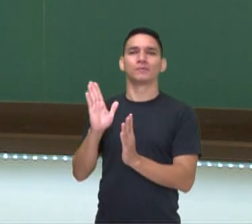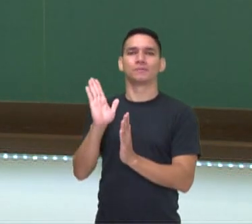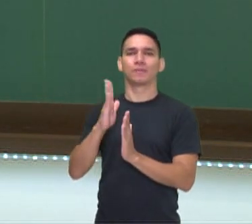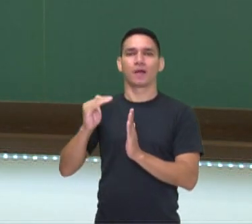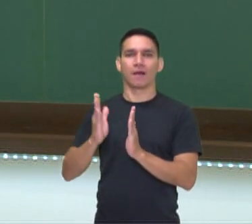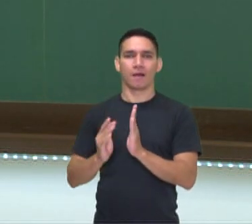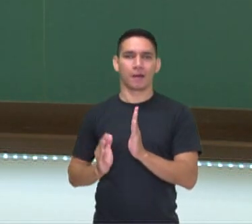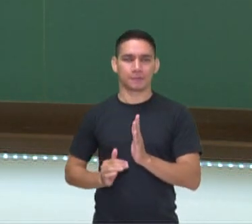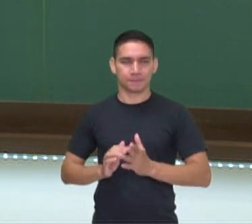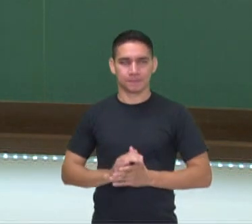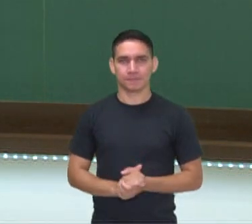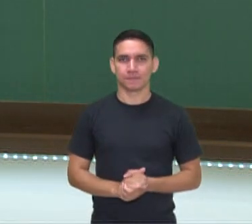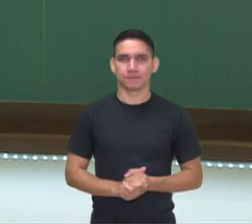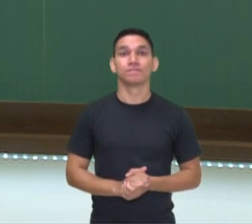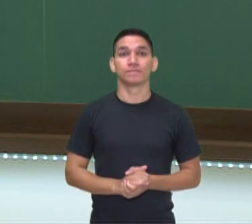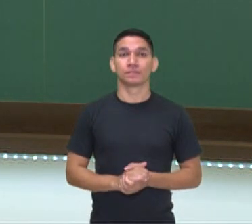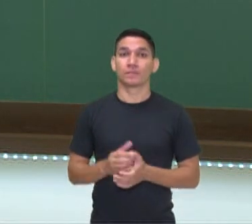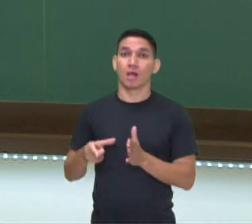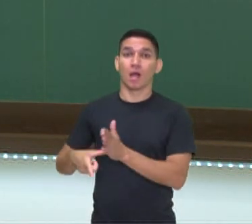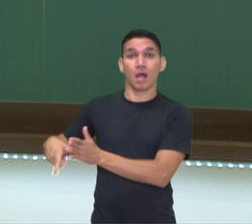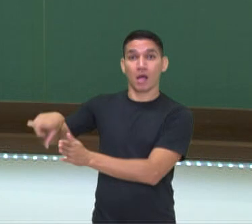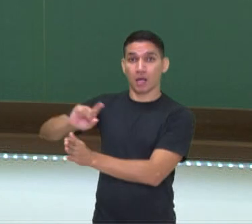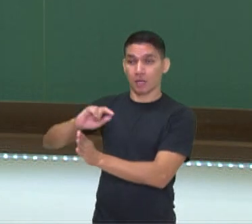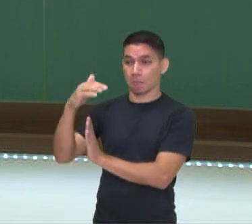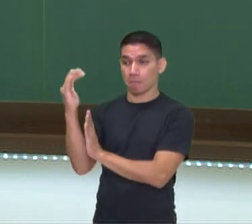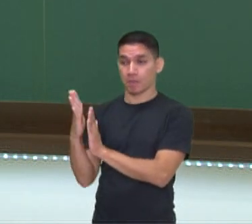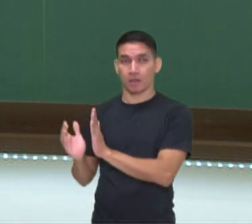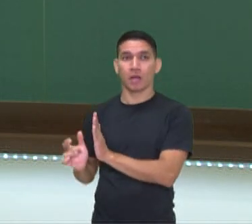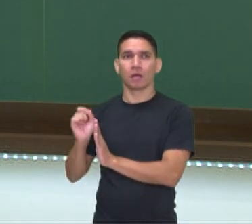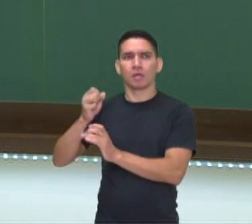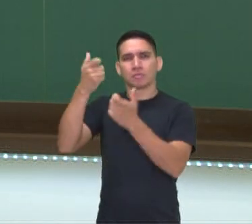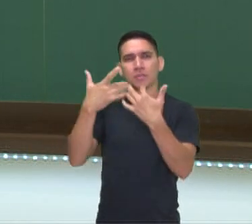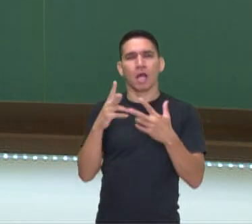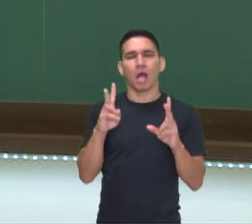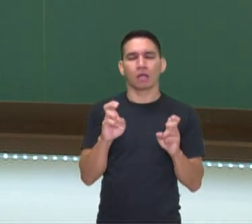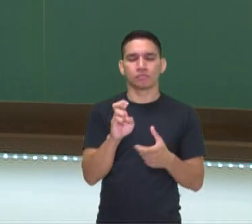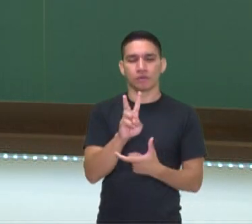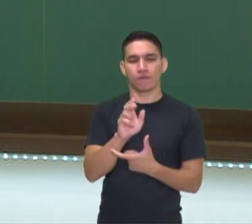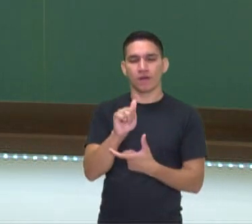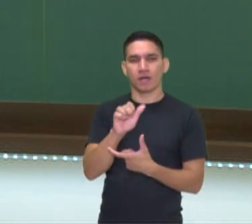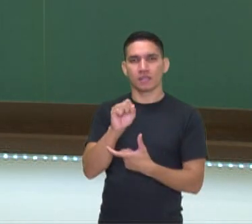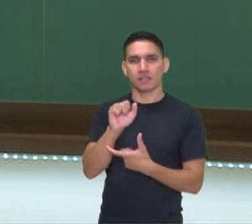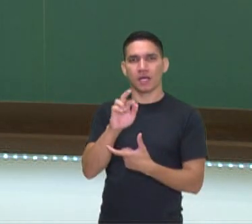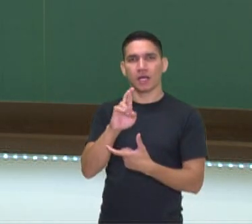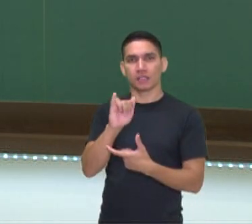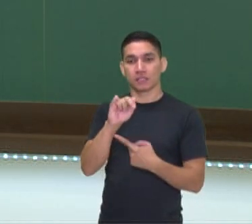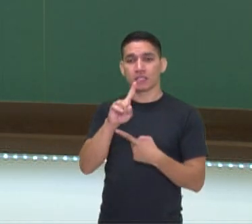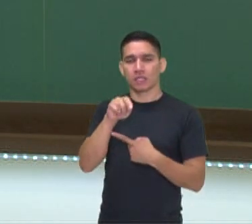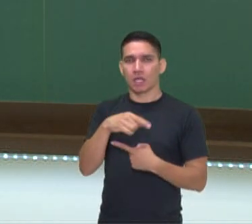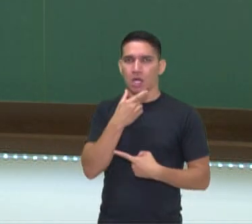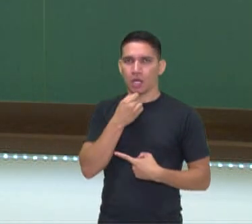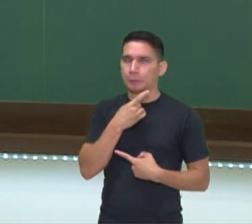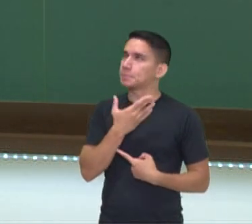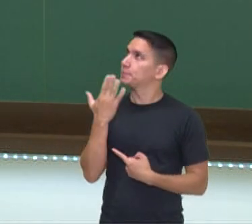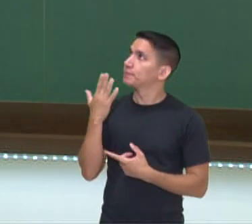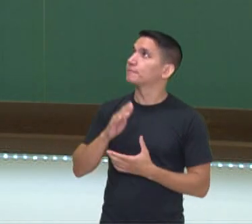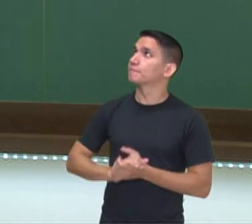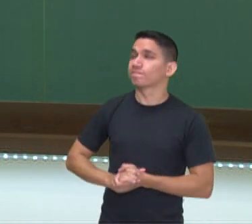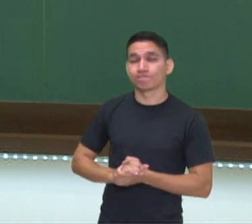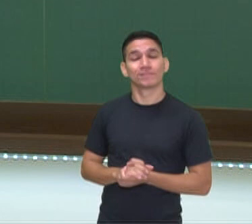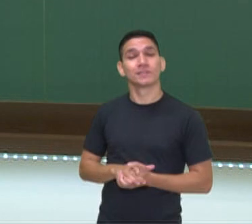tá? Então, antes do Barroco, maneirismo, a gente vai falar um pouco de Vasari, né? Giorgio Vasari, que